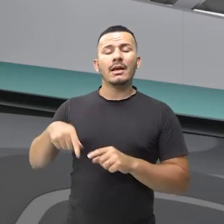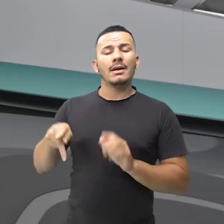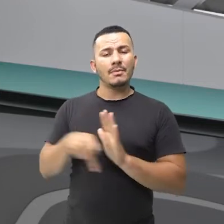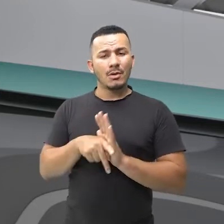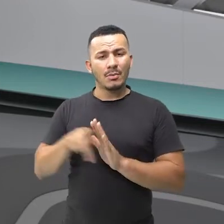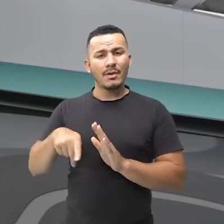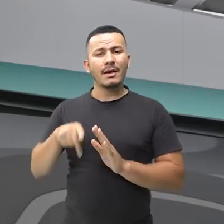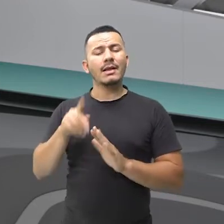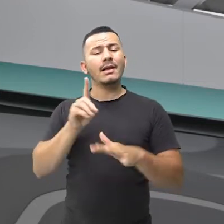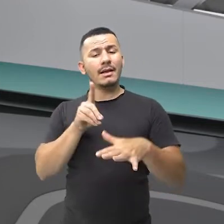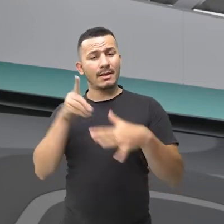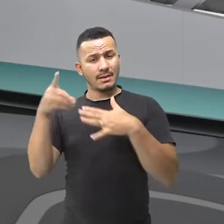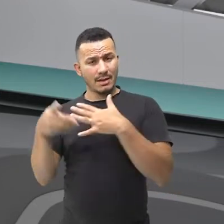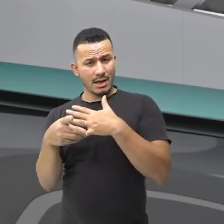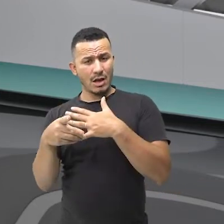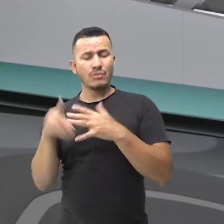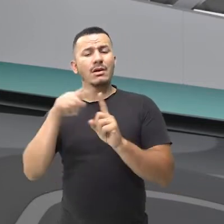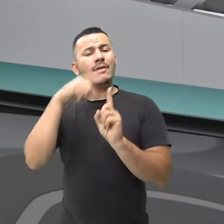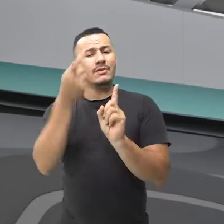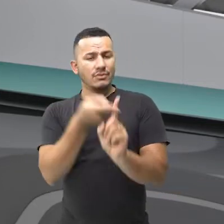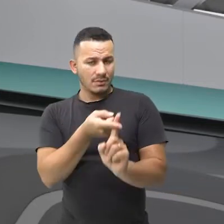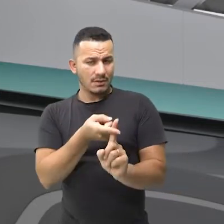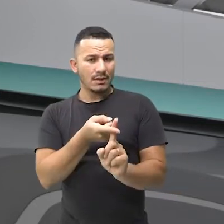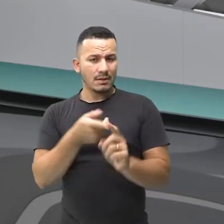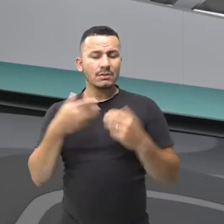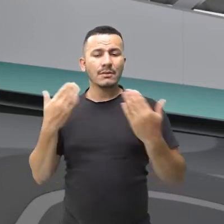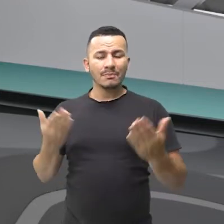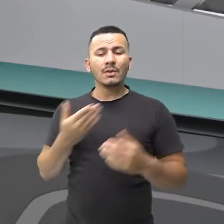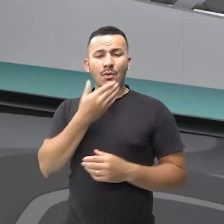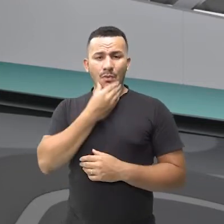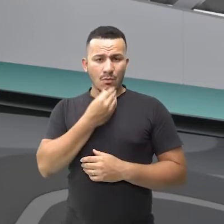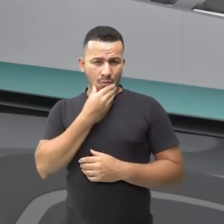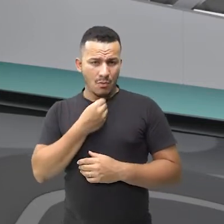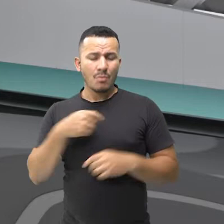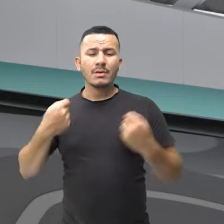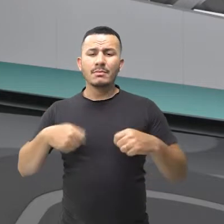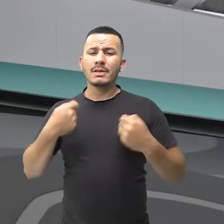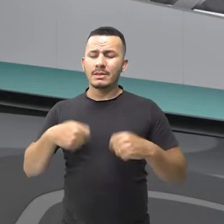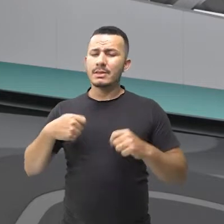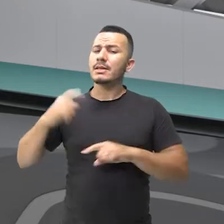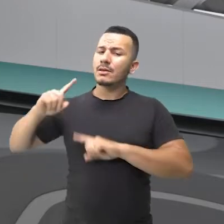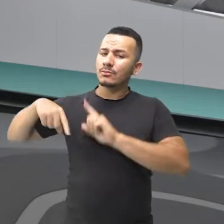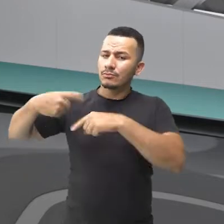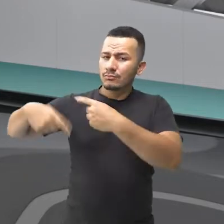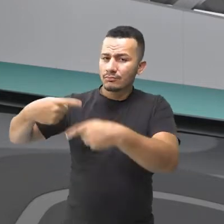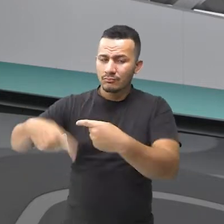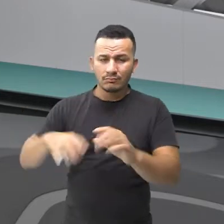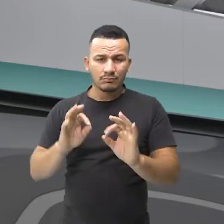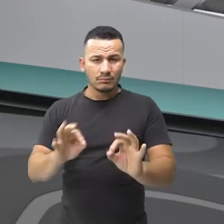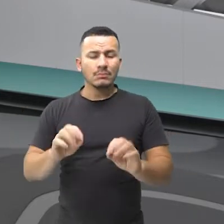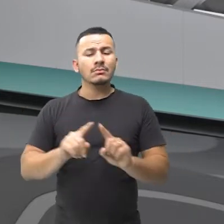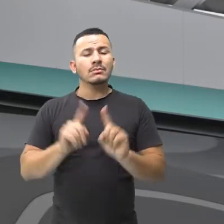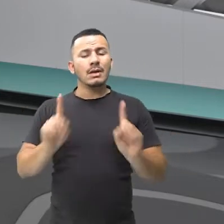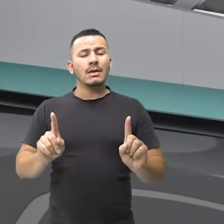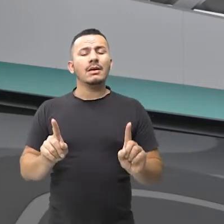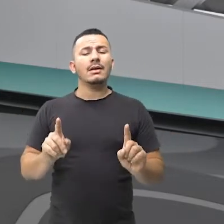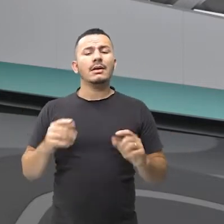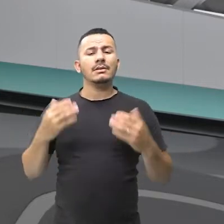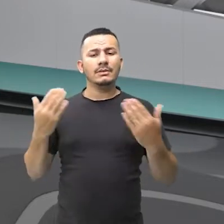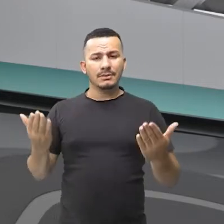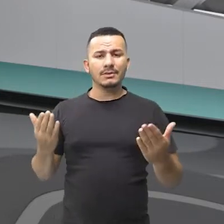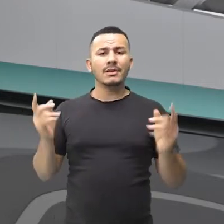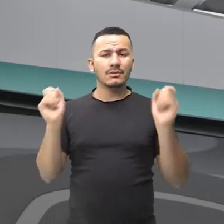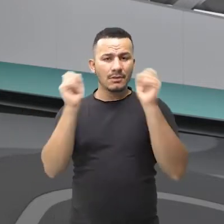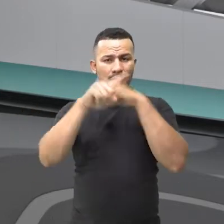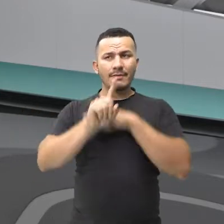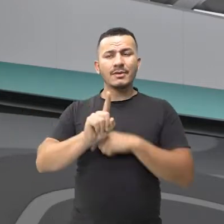deusa da fertilidade. Então, os homens, eles precisavam reproduzir, certo? Como a natureza